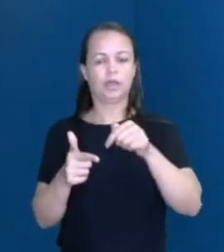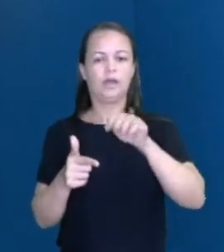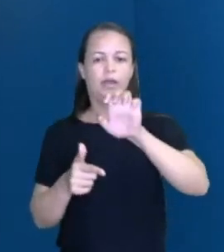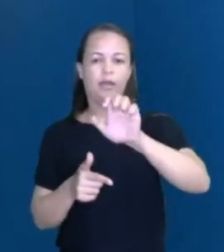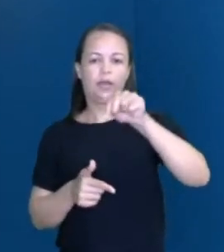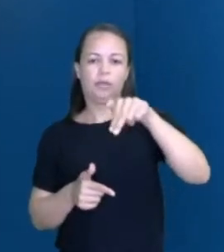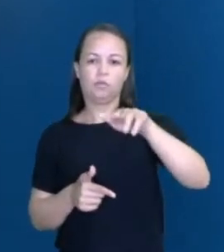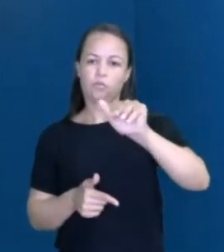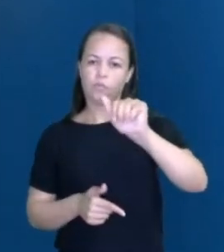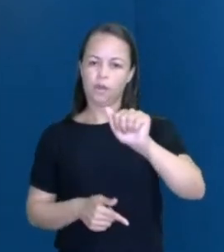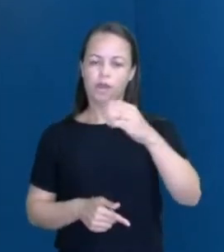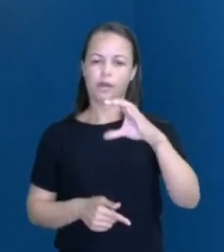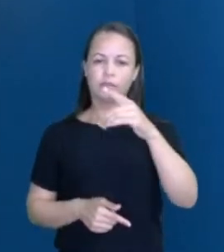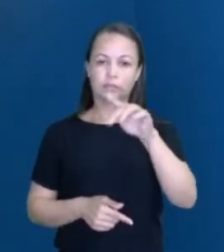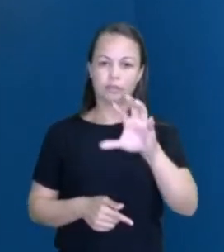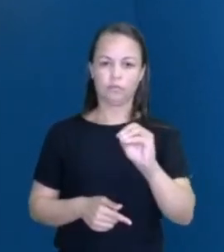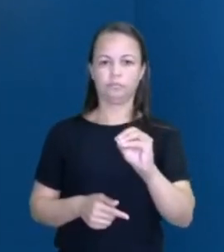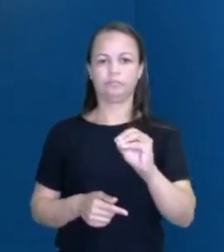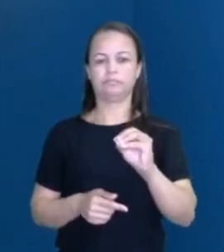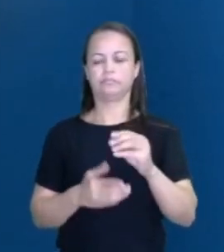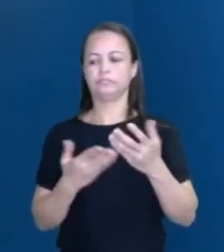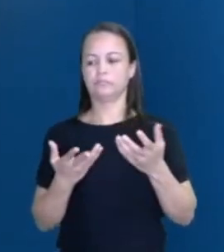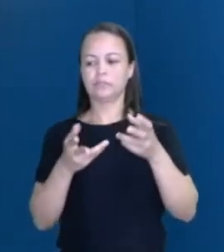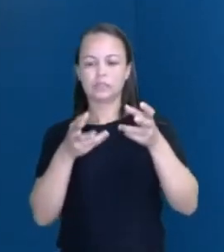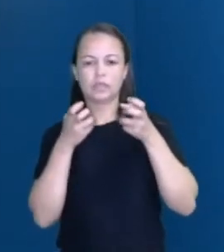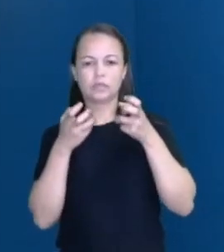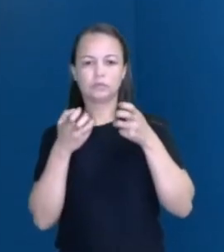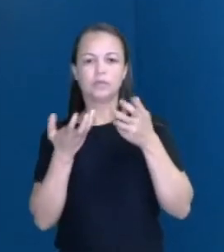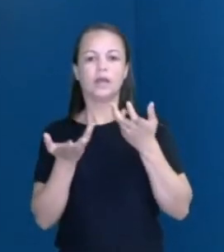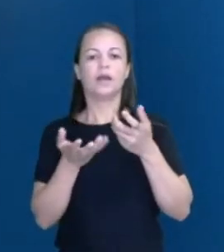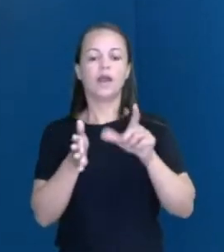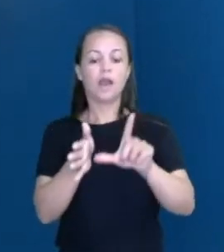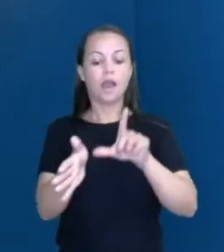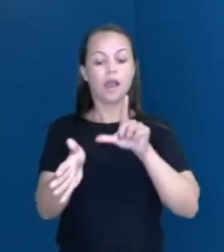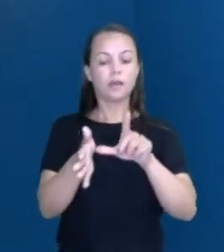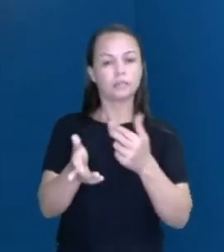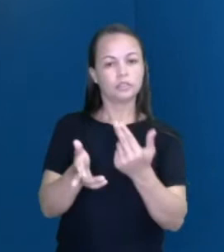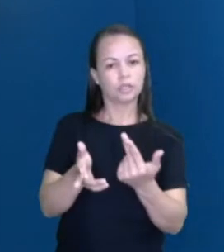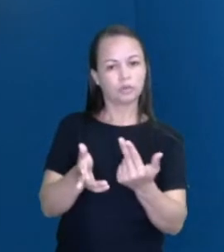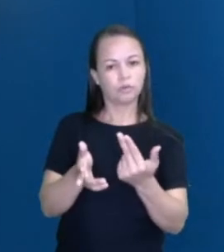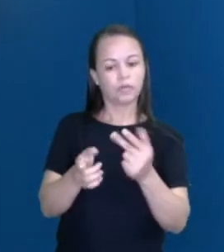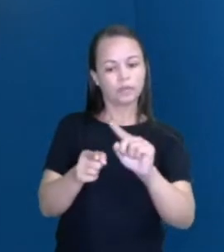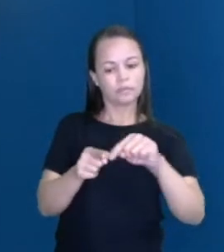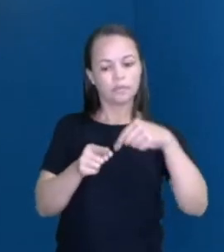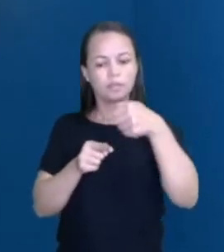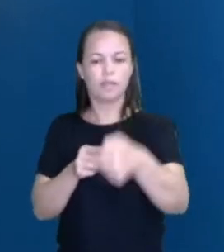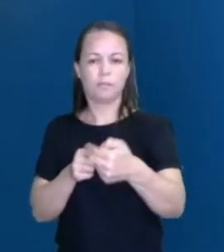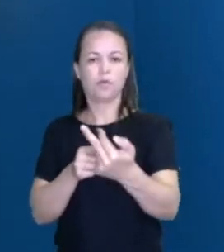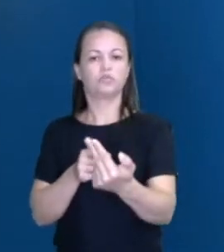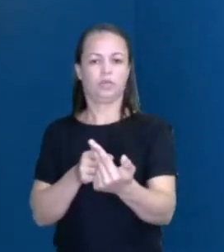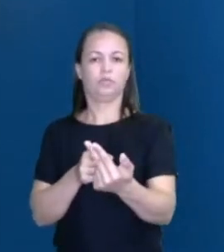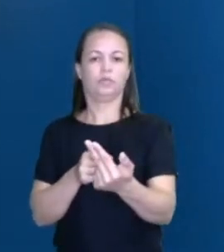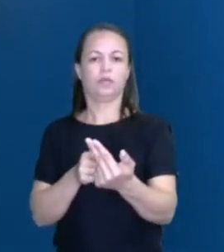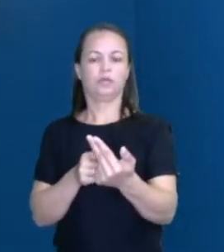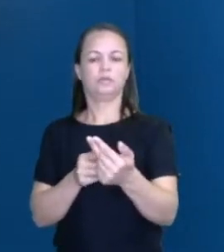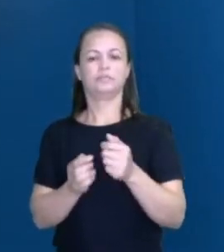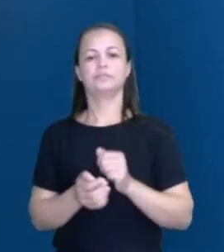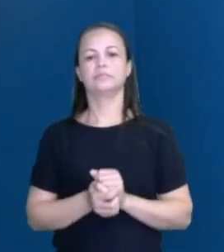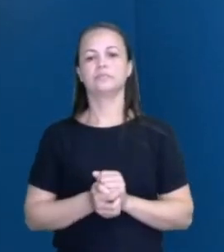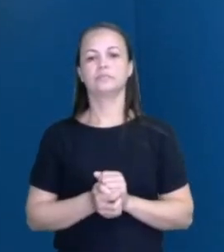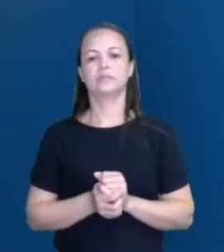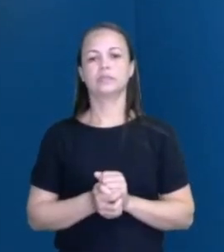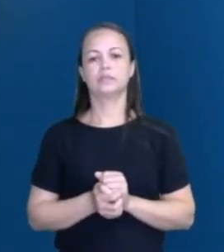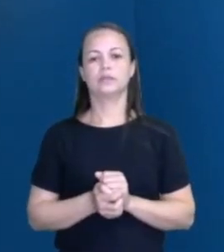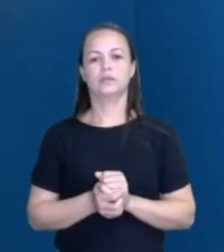Esse lado e esse lado. Ó, antes da igualdade, depois da igualdade. O